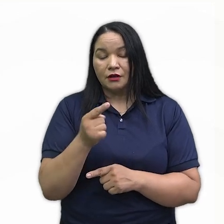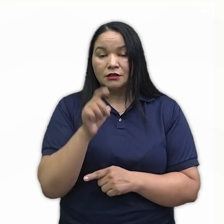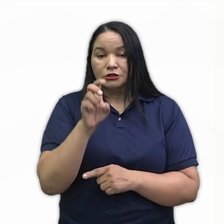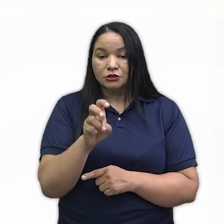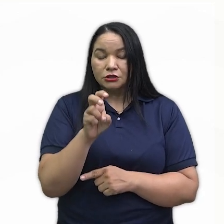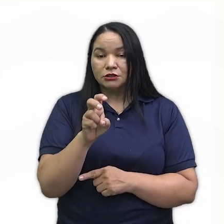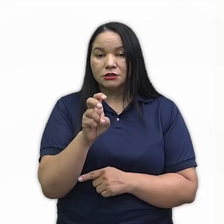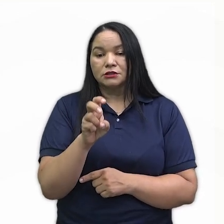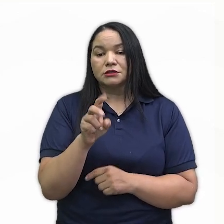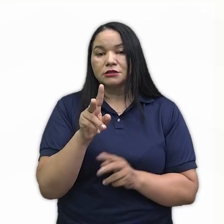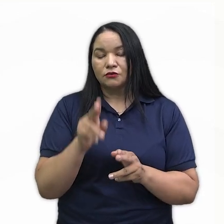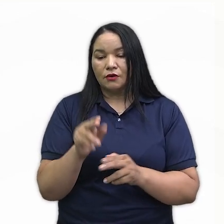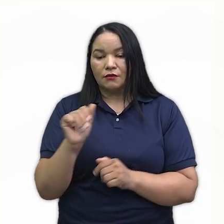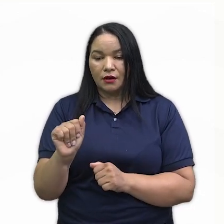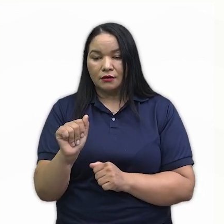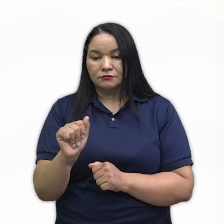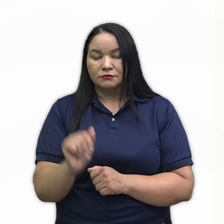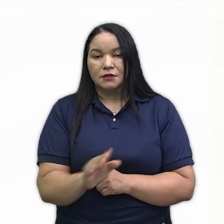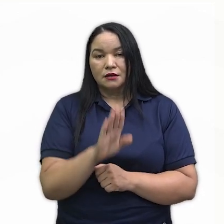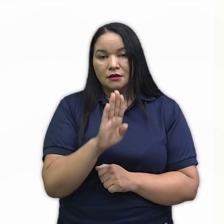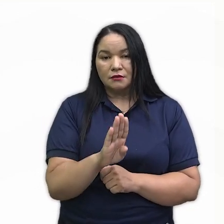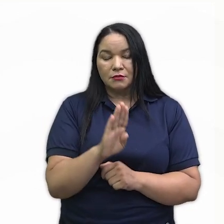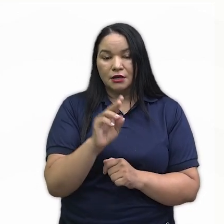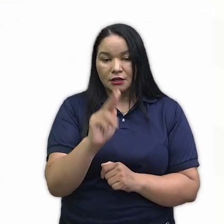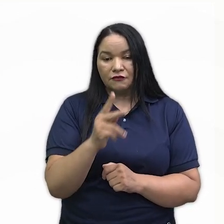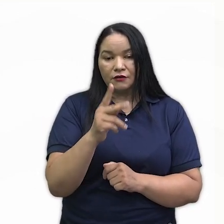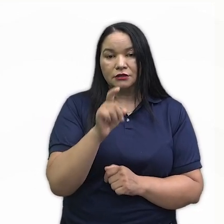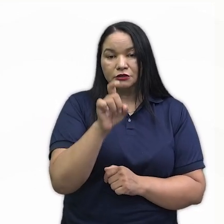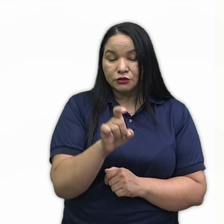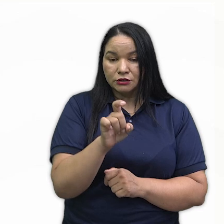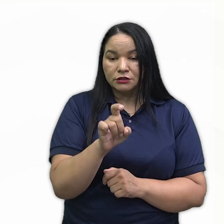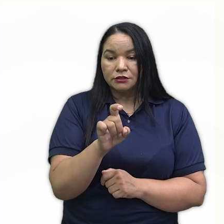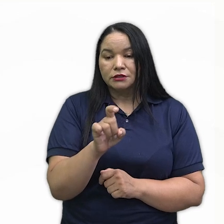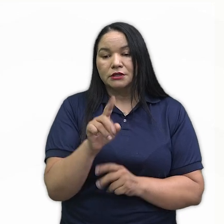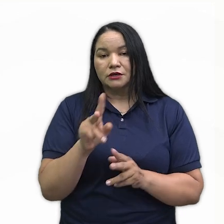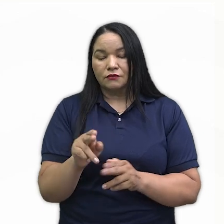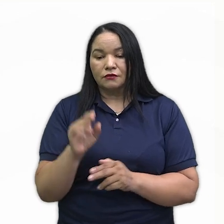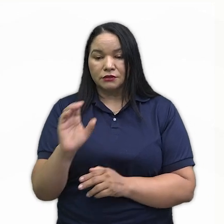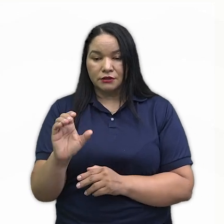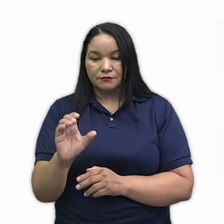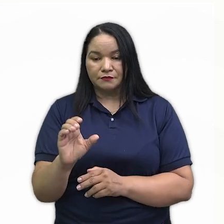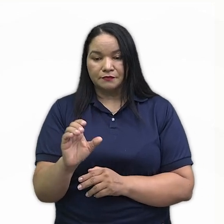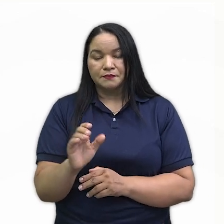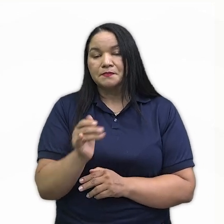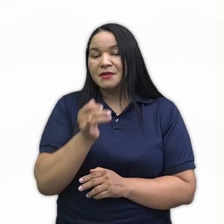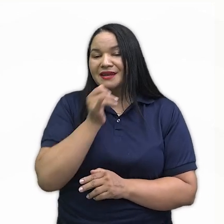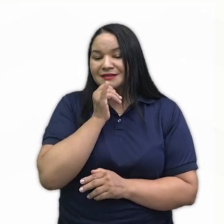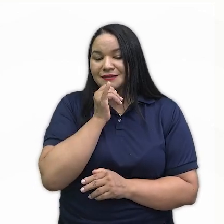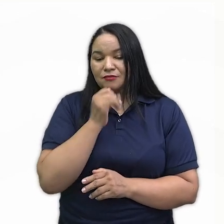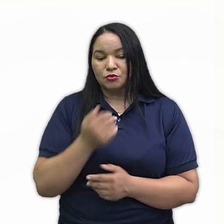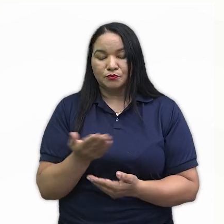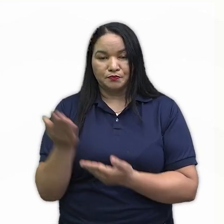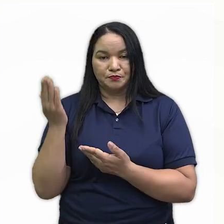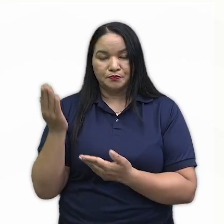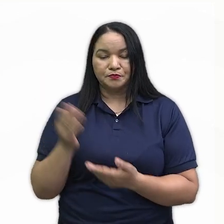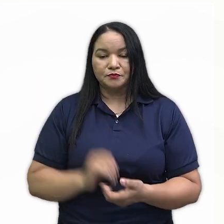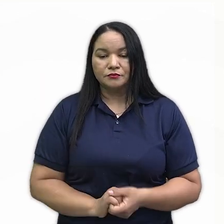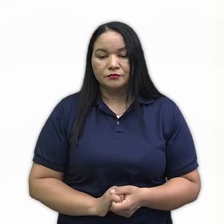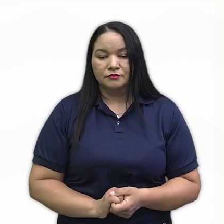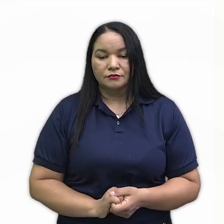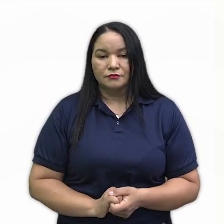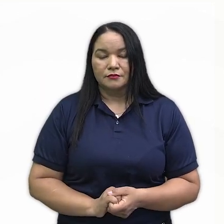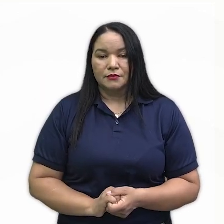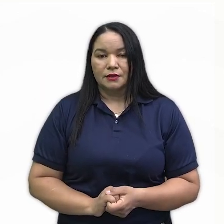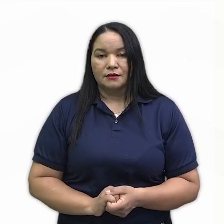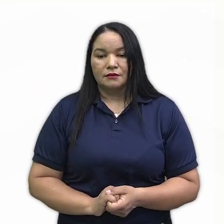igual a a e b elevado a x é igual a c. Exemplos, bora ver aqui o exemplo. Sabendo